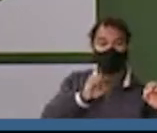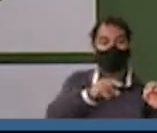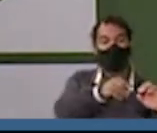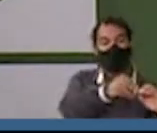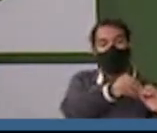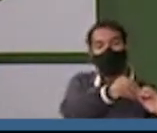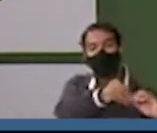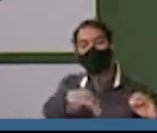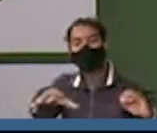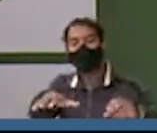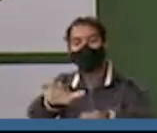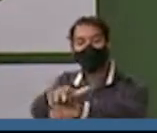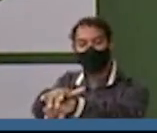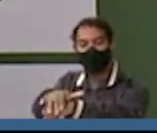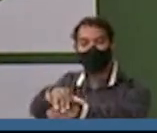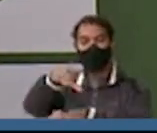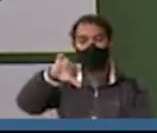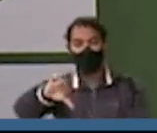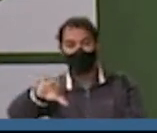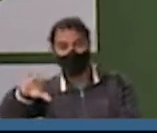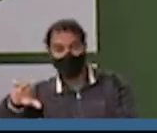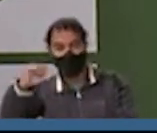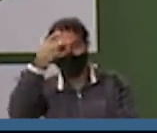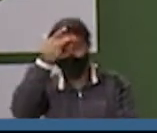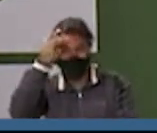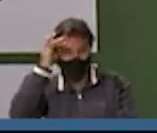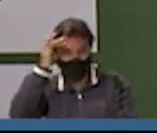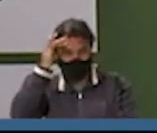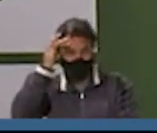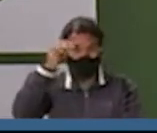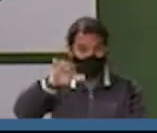provável de 99. Ou seja, a doença